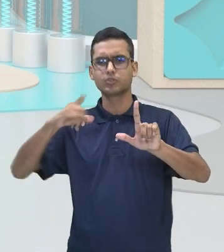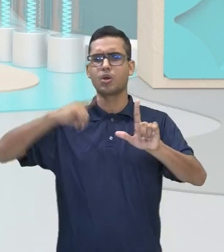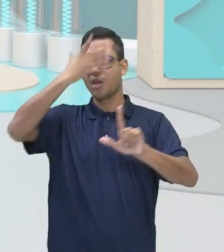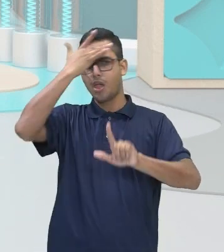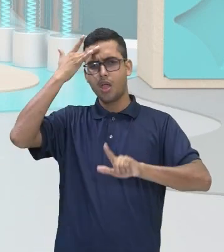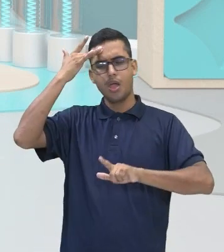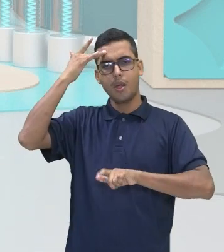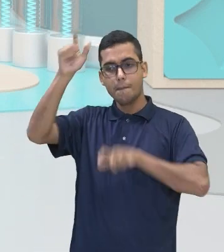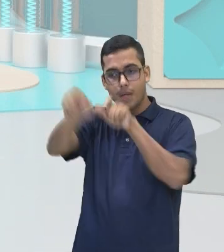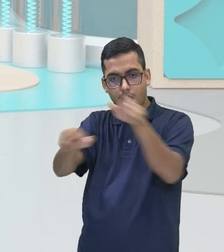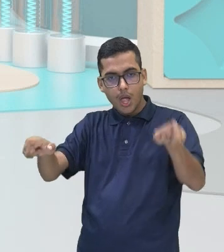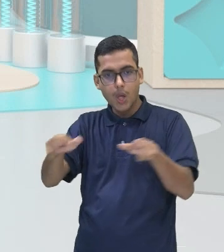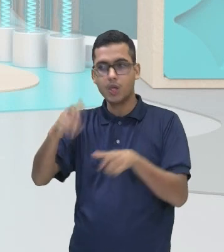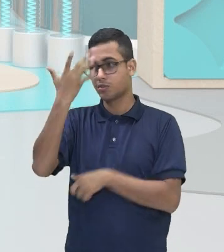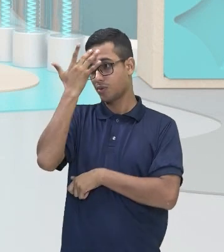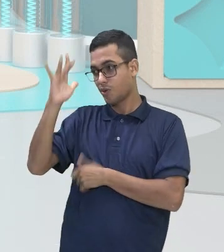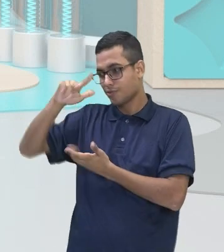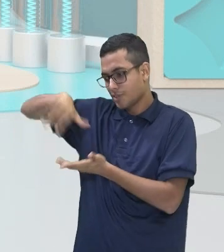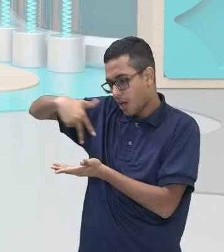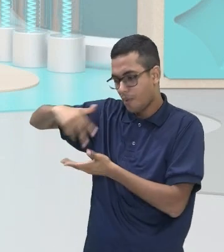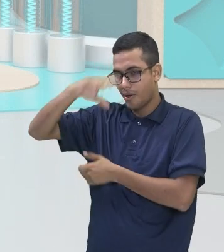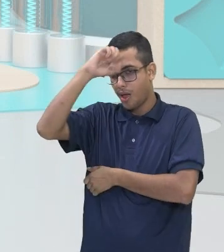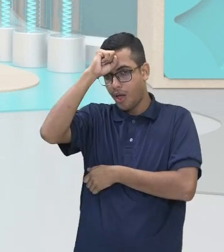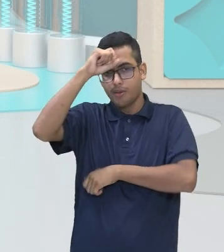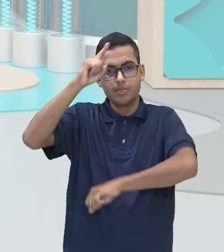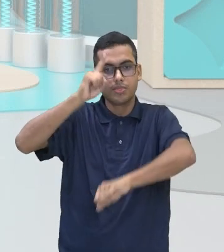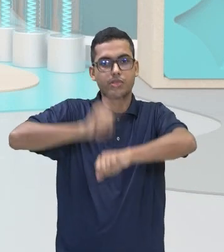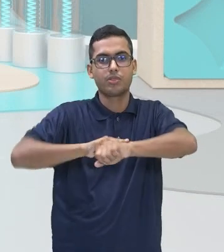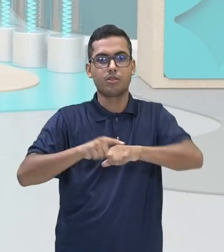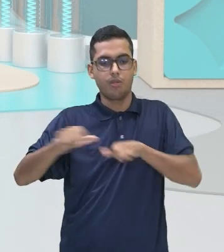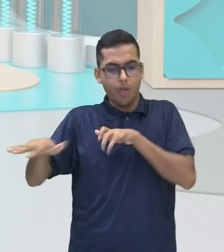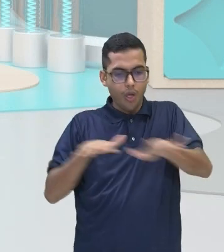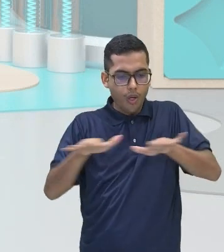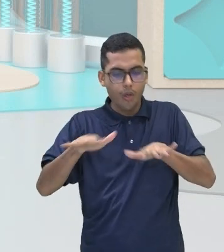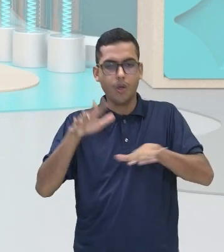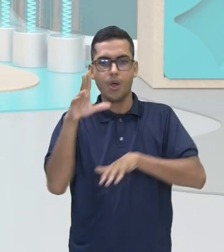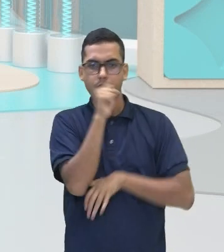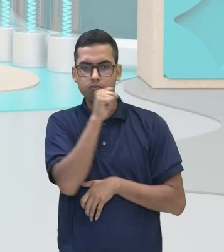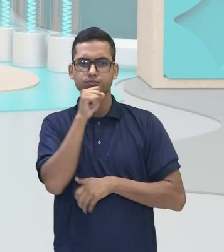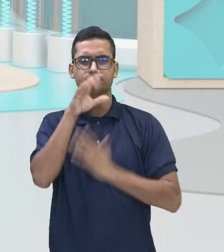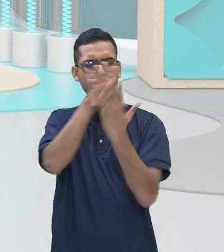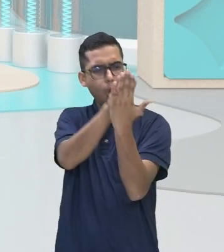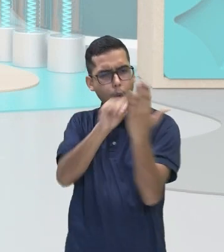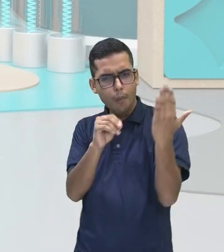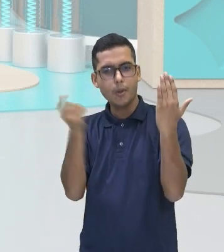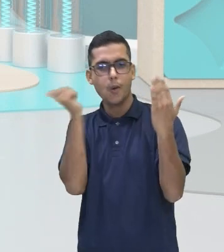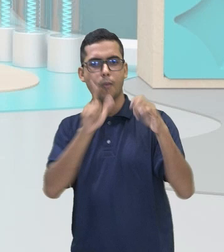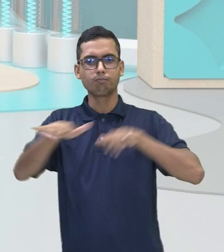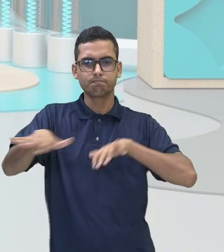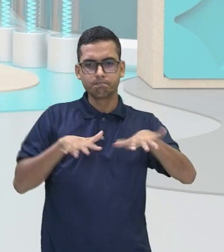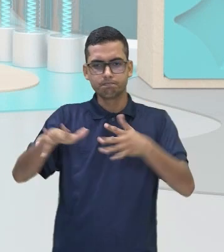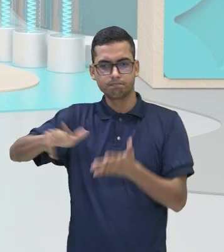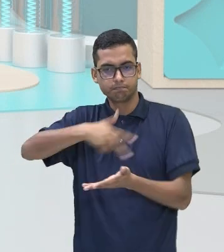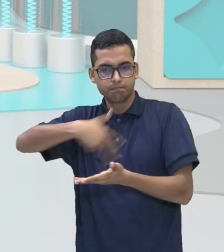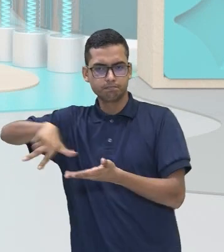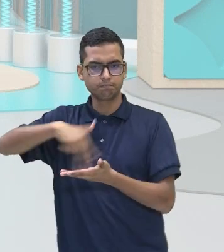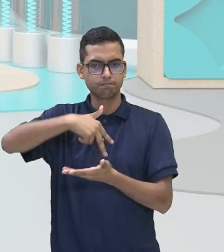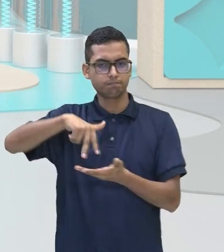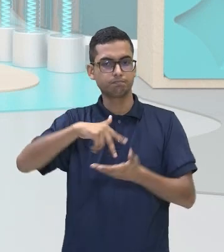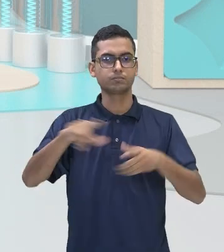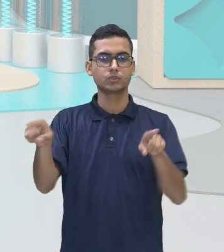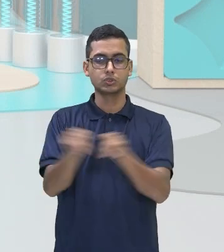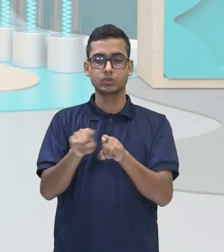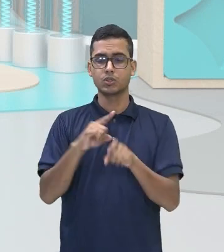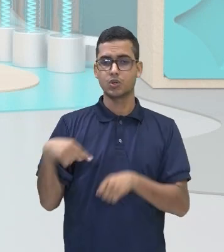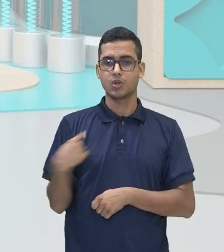até quem não sabe dançar, aprende ali ligeiras coreografias e começa a executar. Não sei se a gente